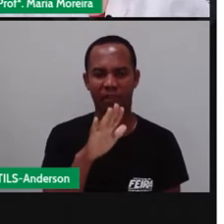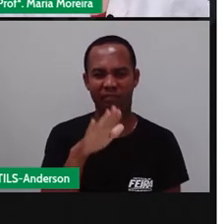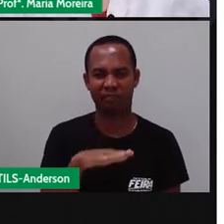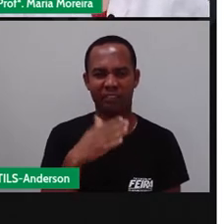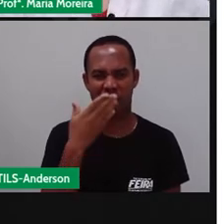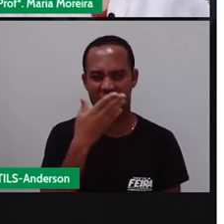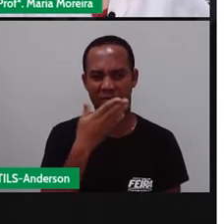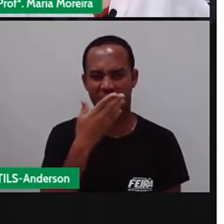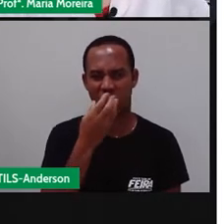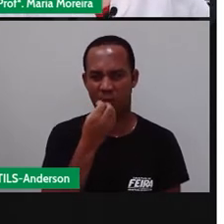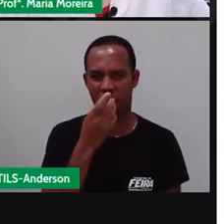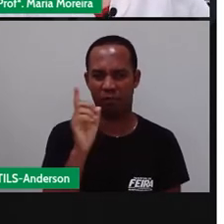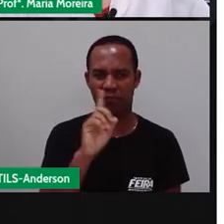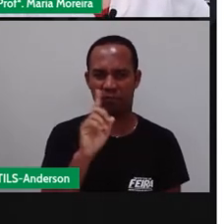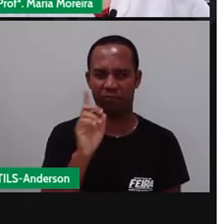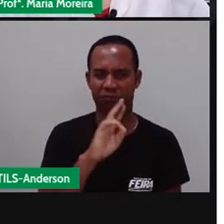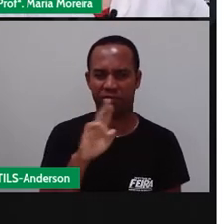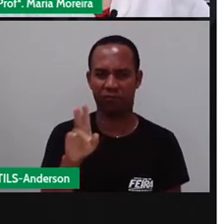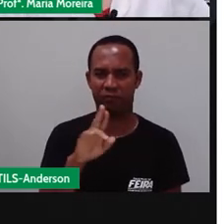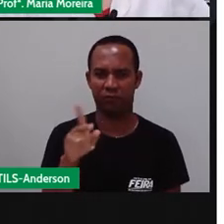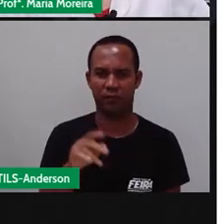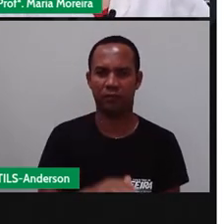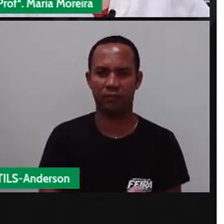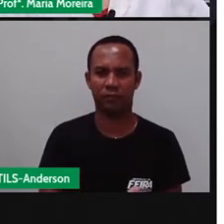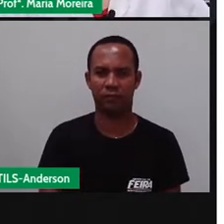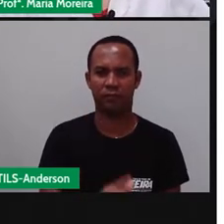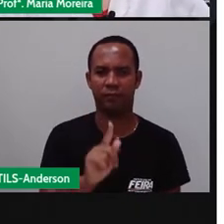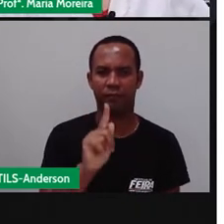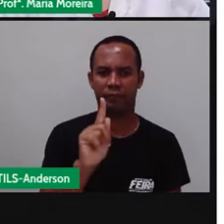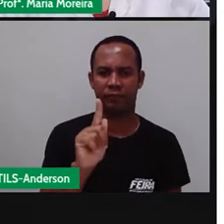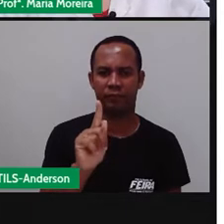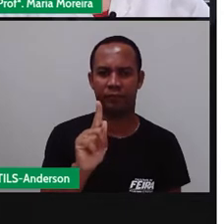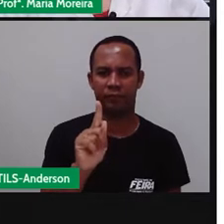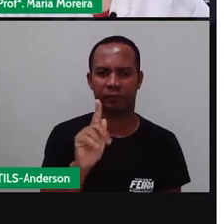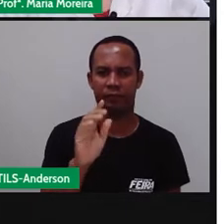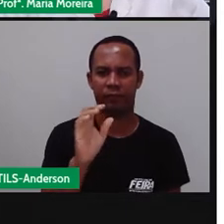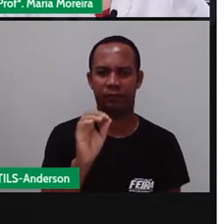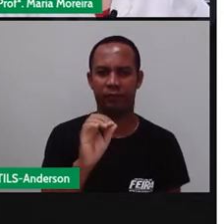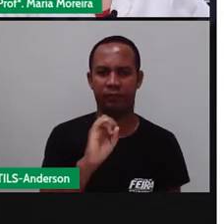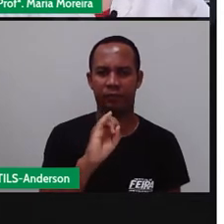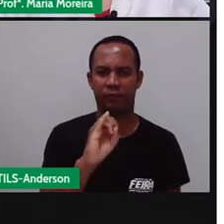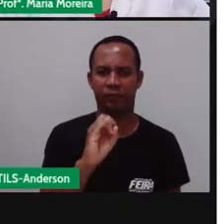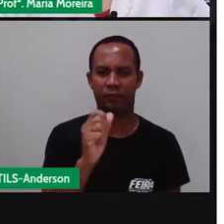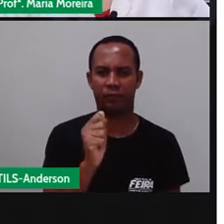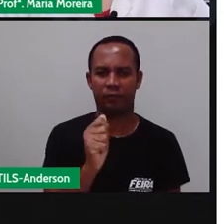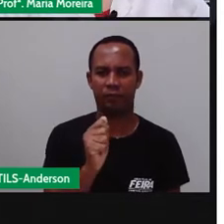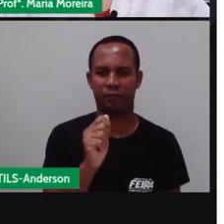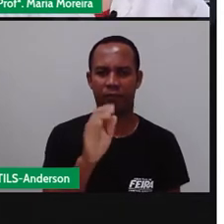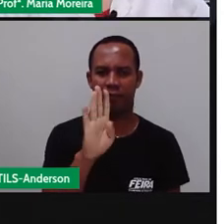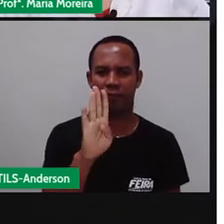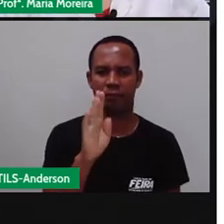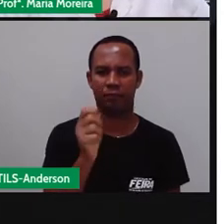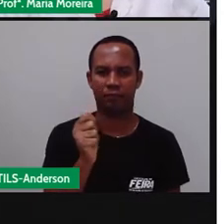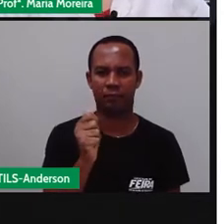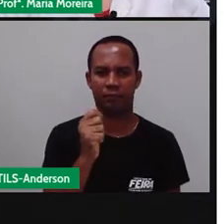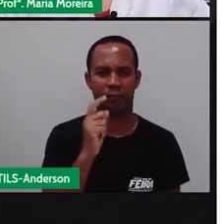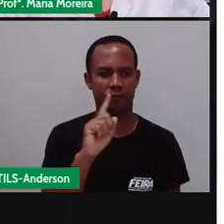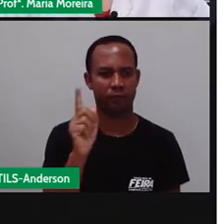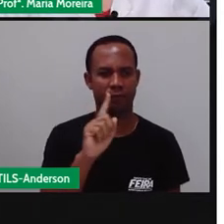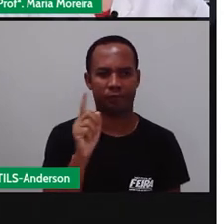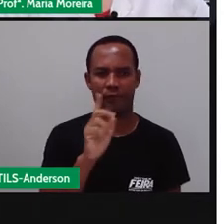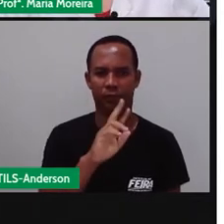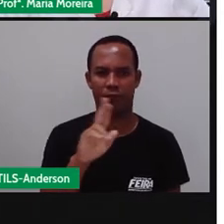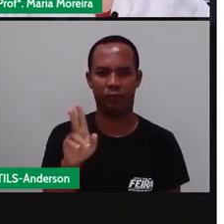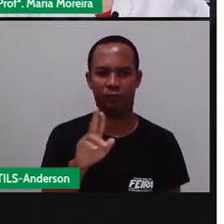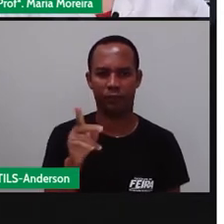não. Depois tem a letra quem? A letra G. Tem fruta com a letra H? Não. Com a letra I? Não.